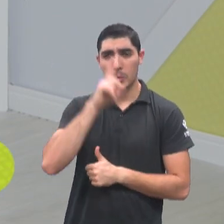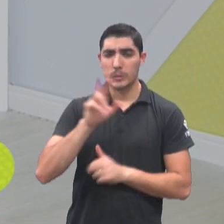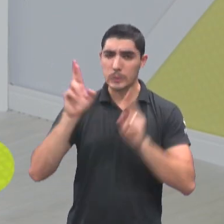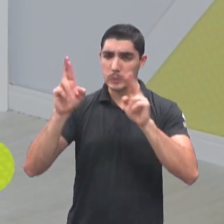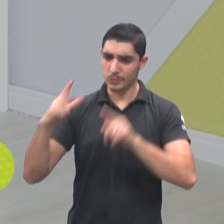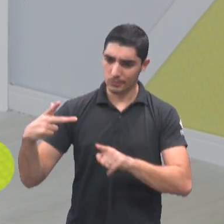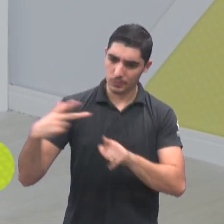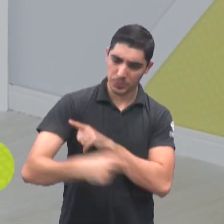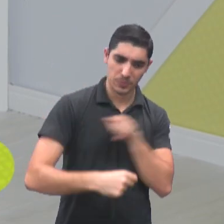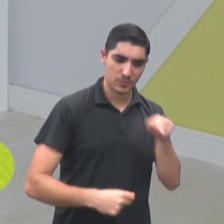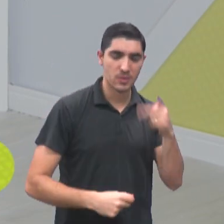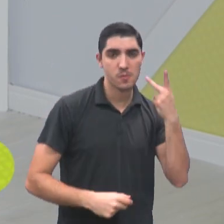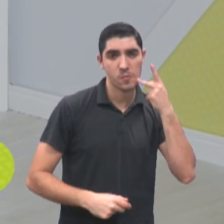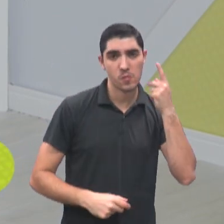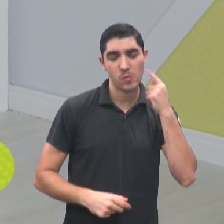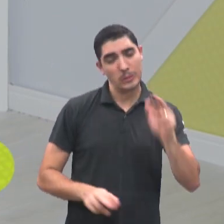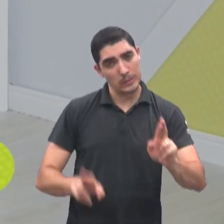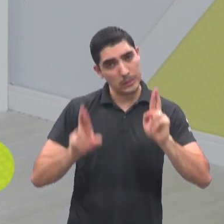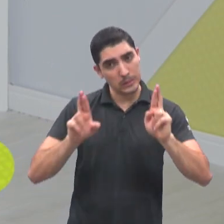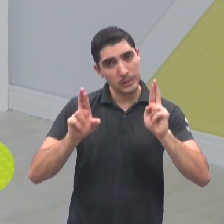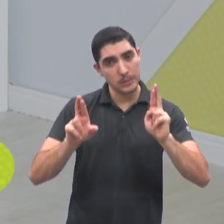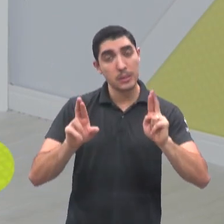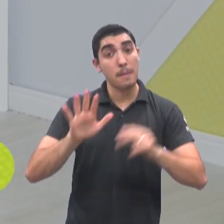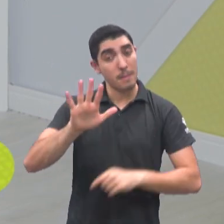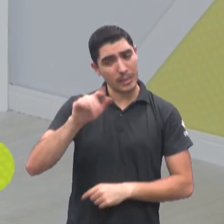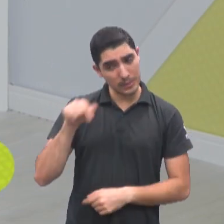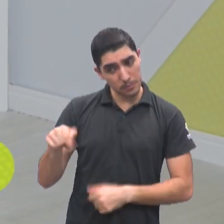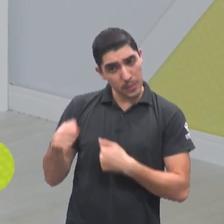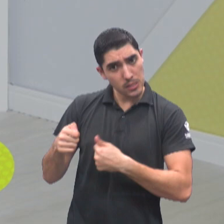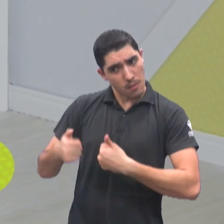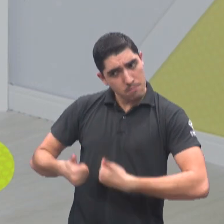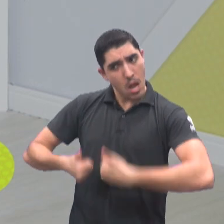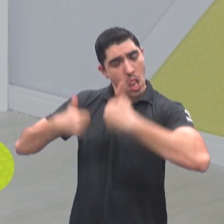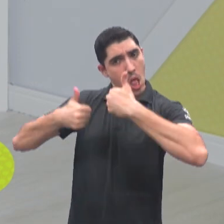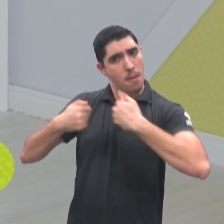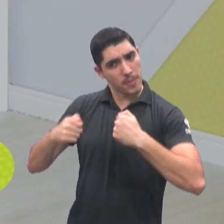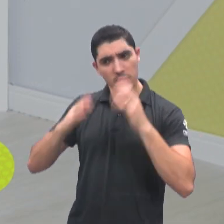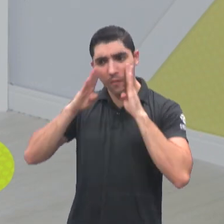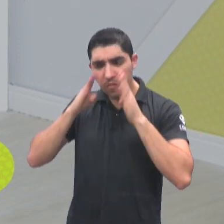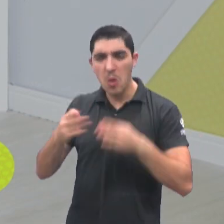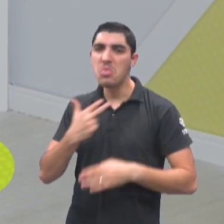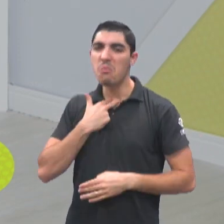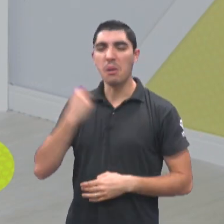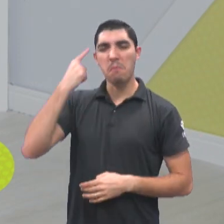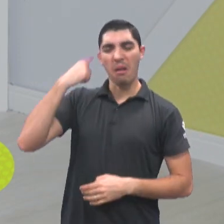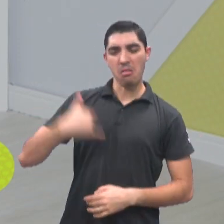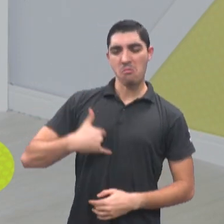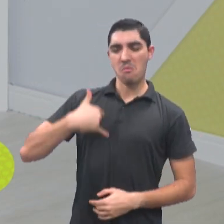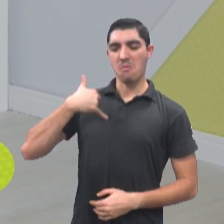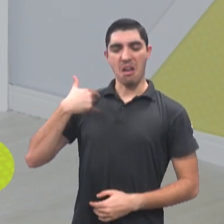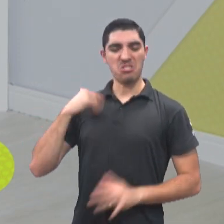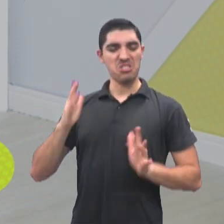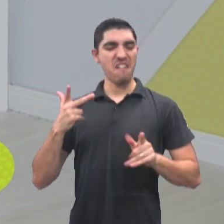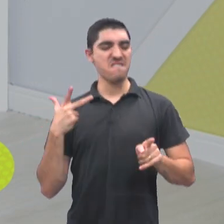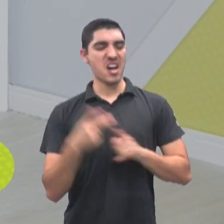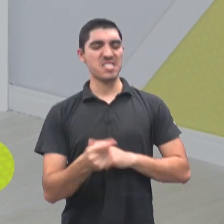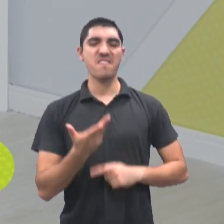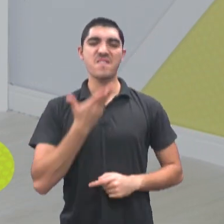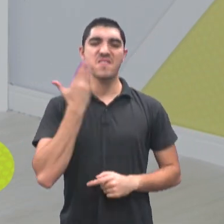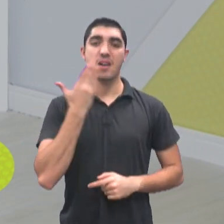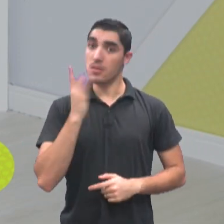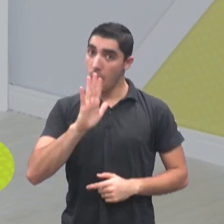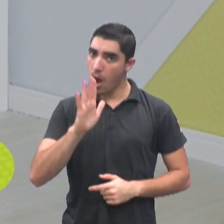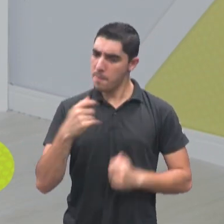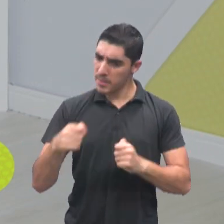consequentemente, não tenho dúvidas disso, mas precisa jogar aquilo que sabe, sem salto alto, botar a bola lá dentro da cesta,